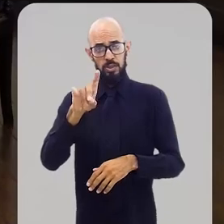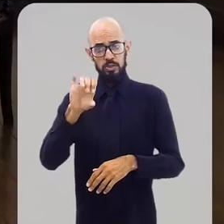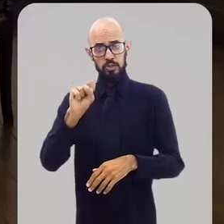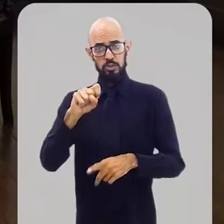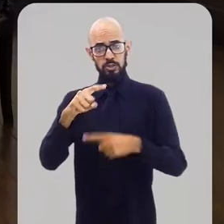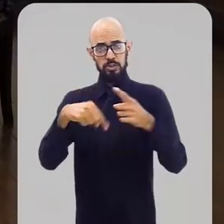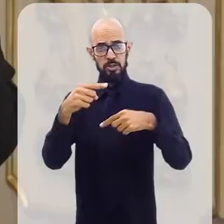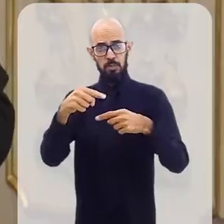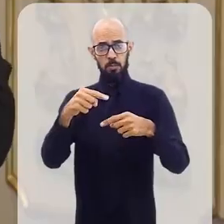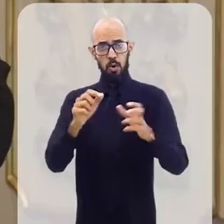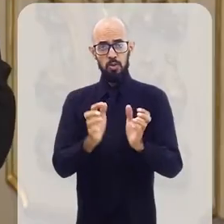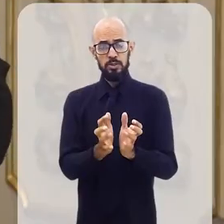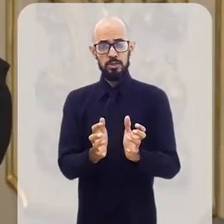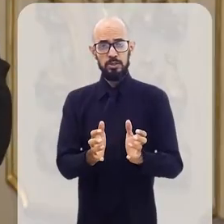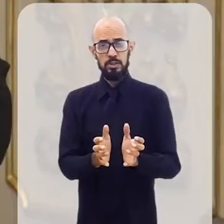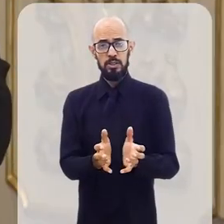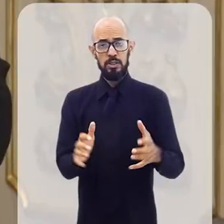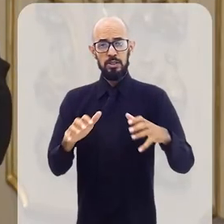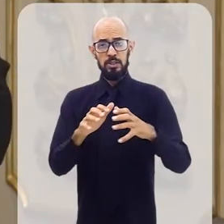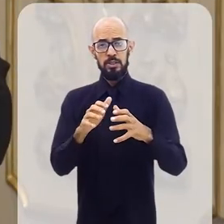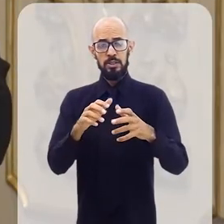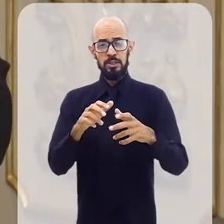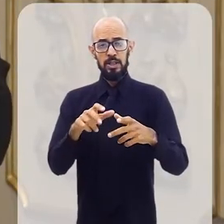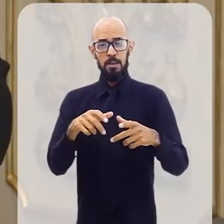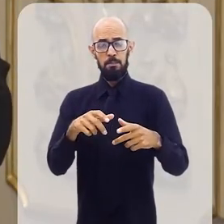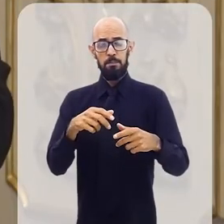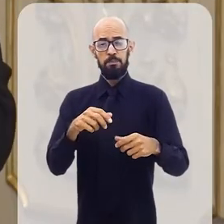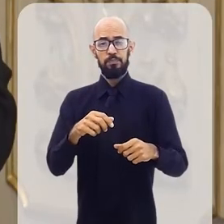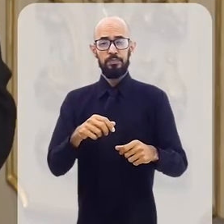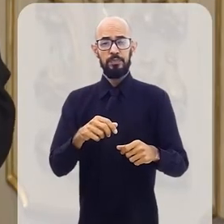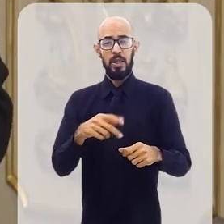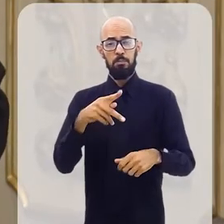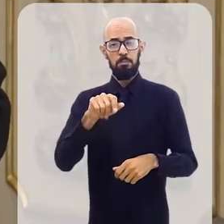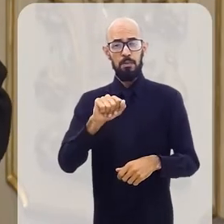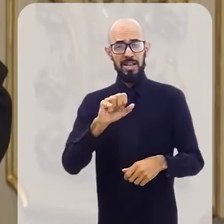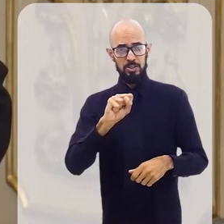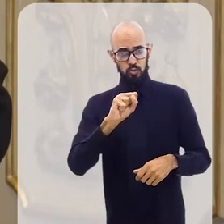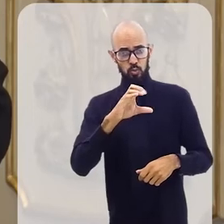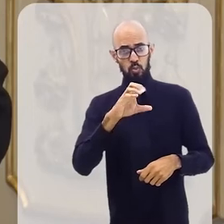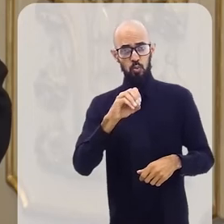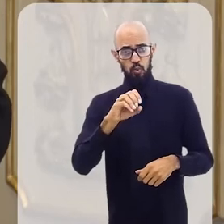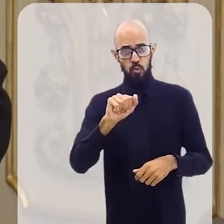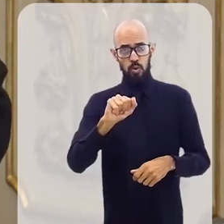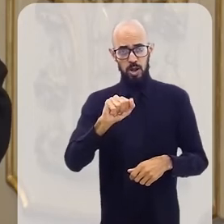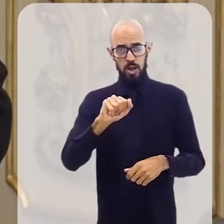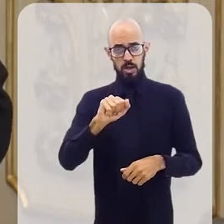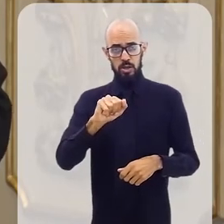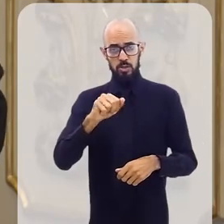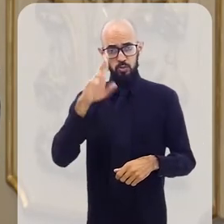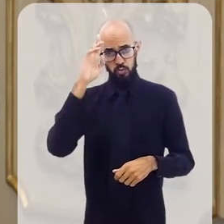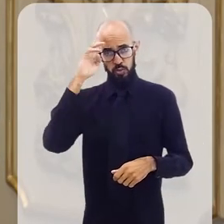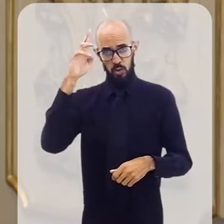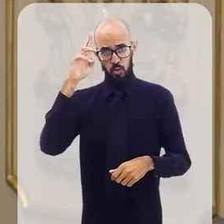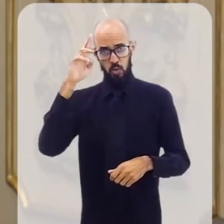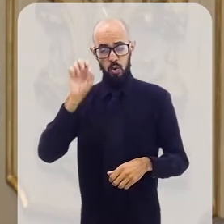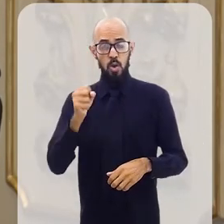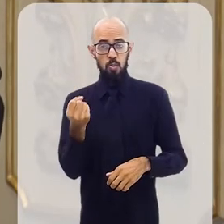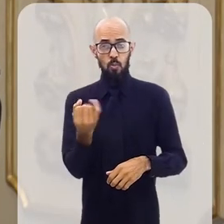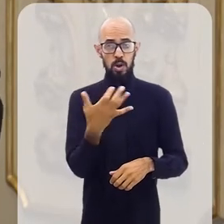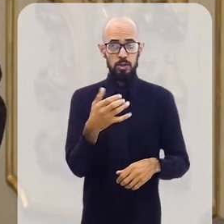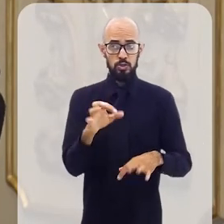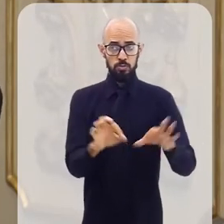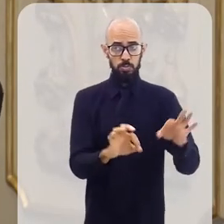vai abrir a igreja para a missão então quando preparamos um jovem